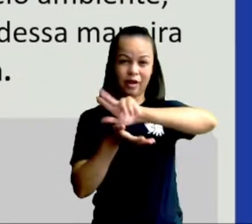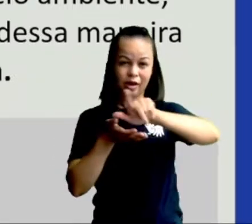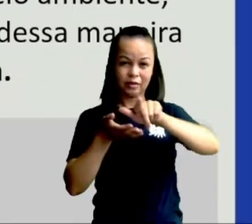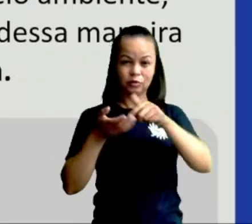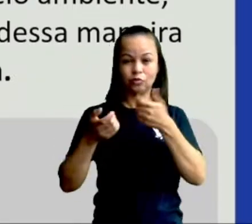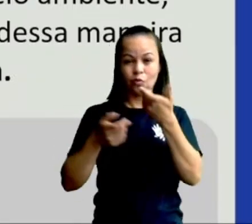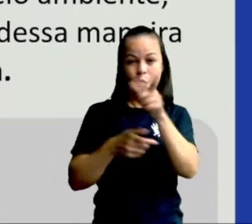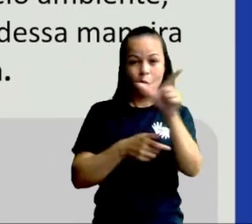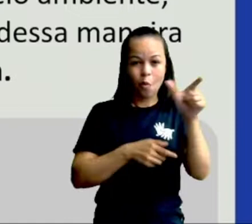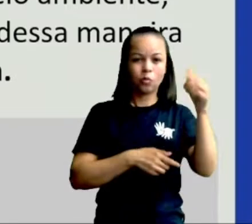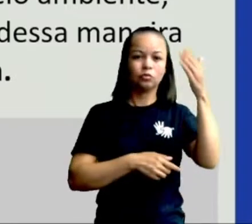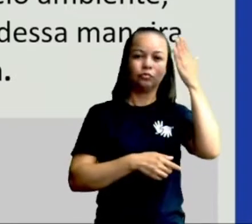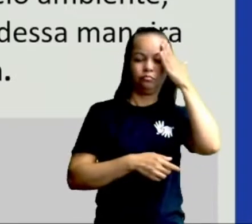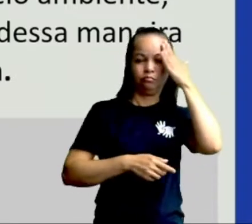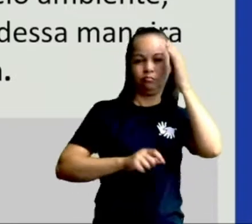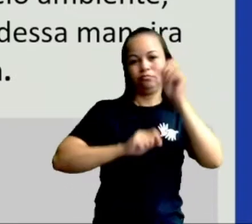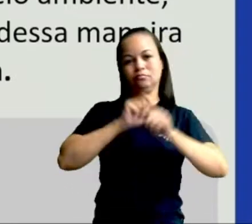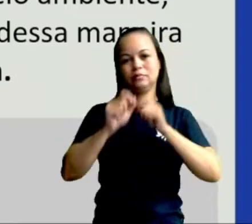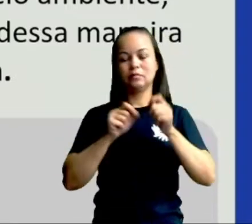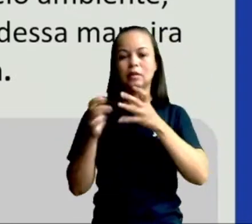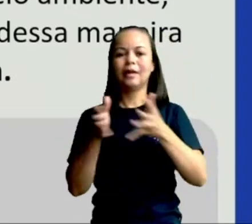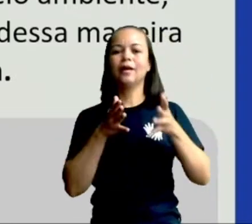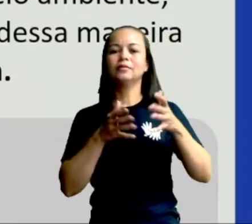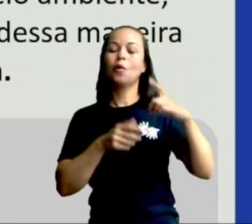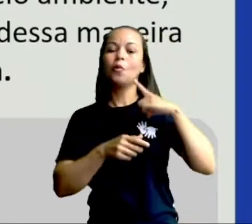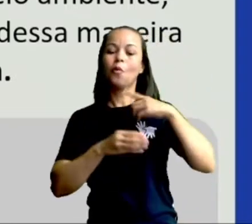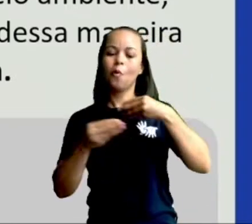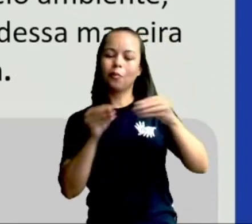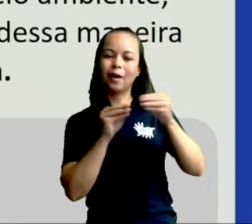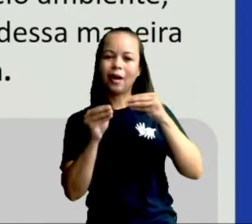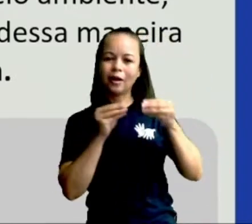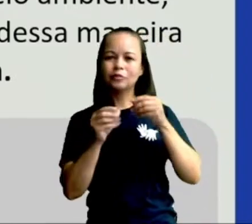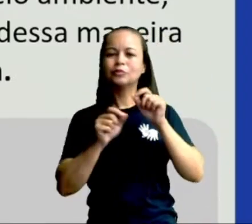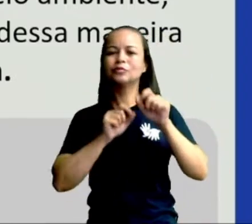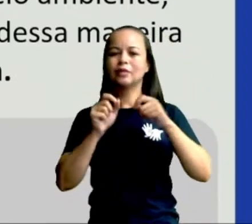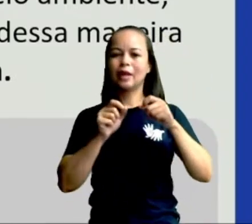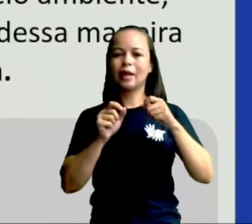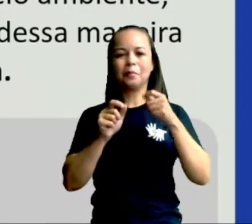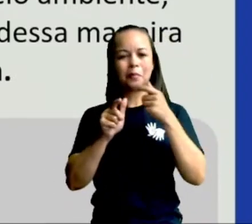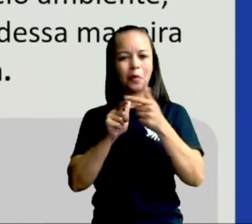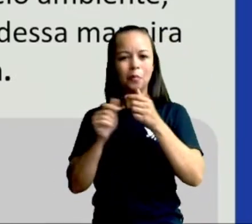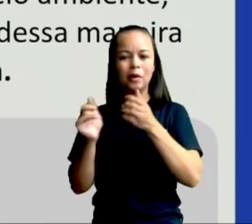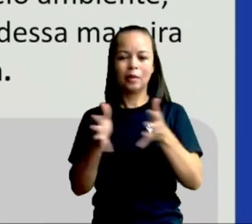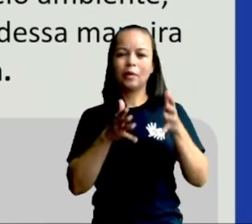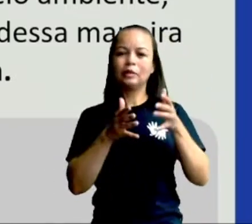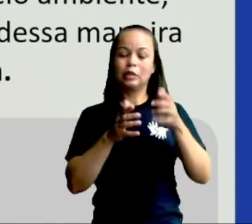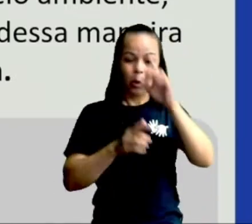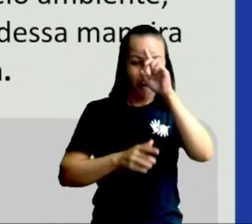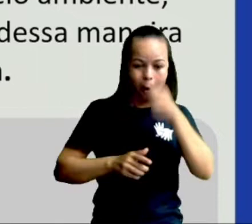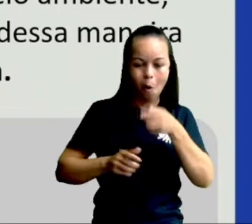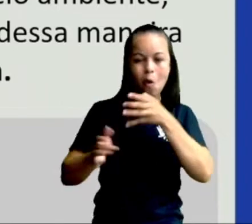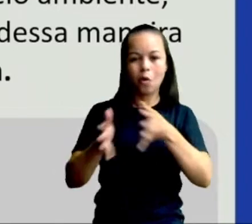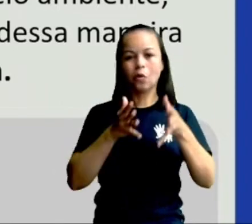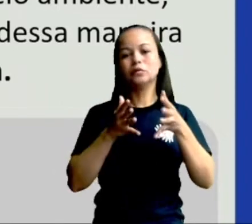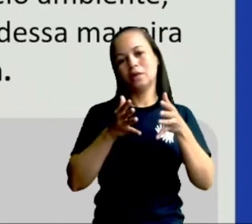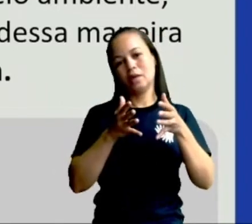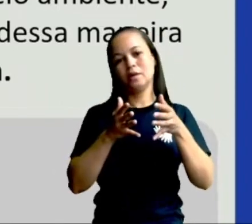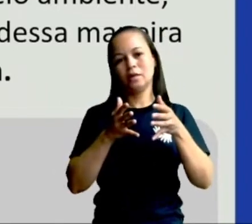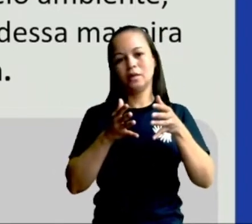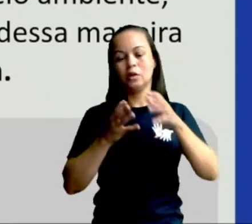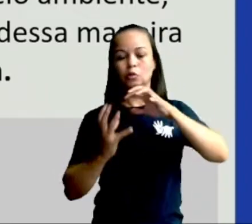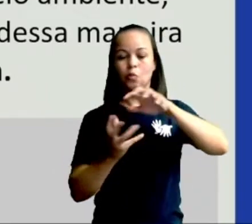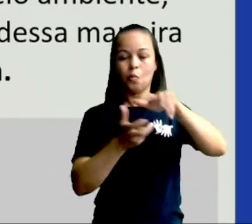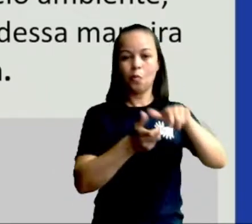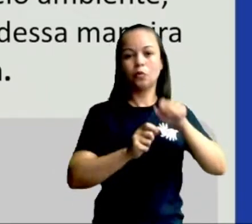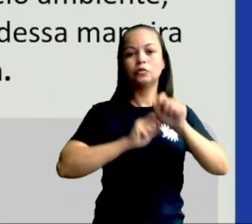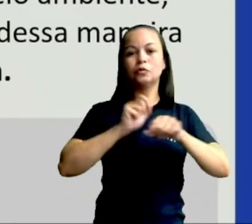saberes. Você imaginar que os plásticos também têm relação íntima com problemas de ordem ambiental, ou seja, com mudanças climáticas, o efeito